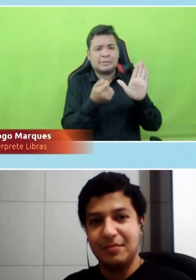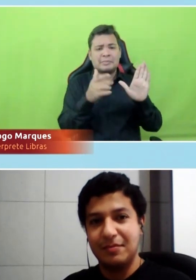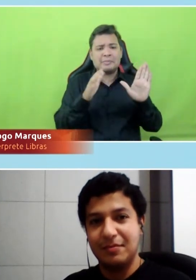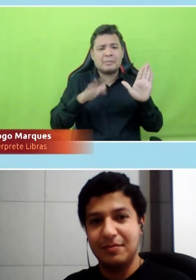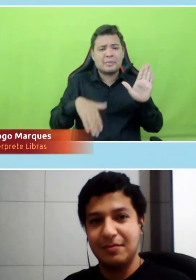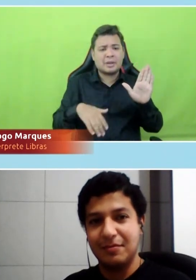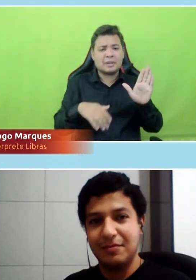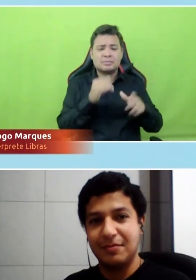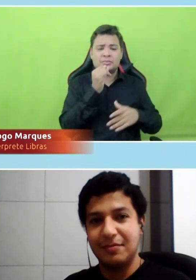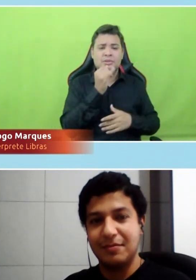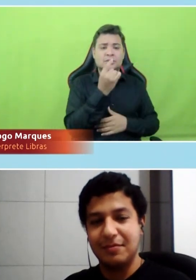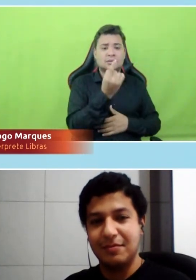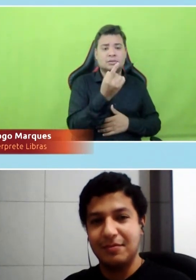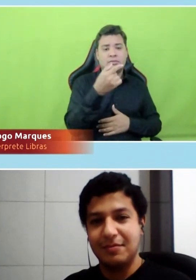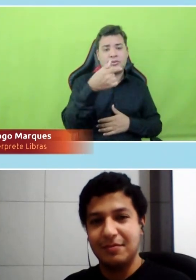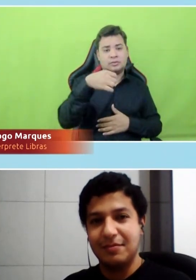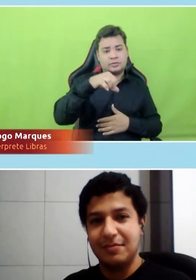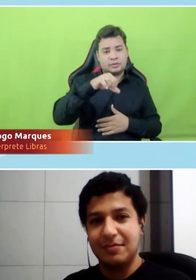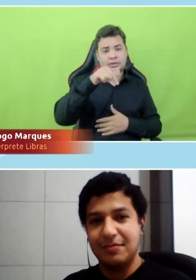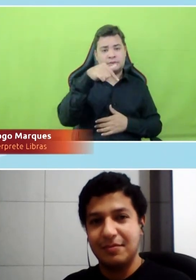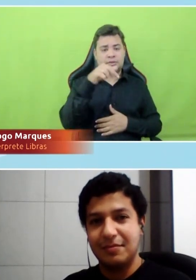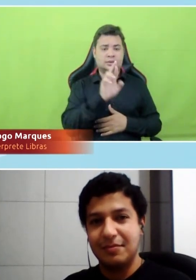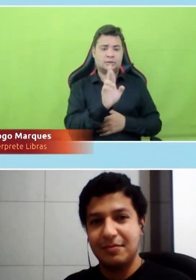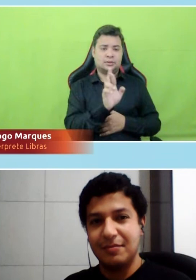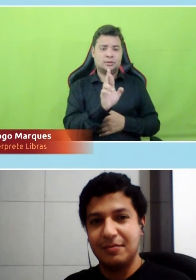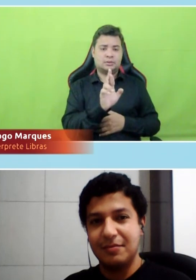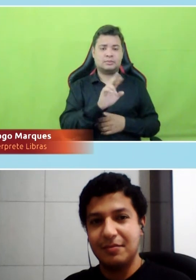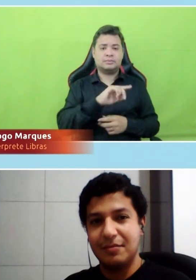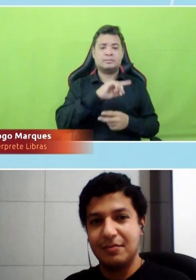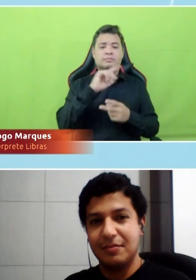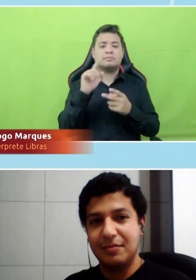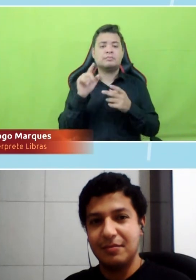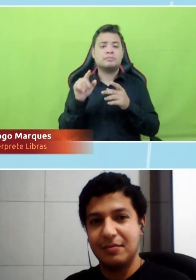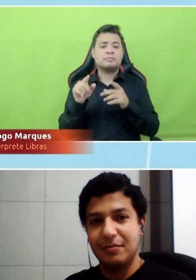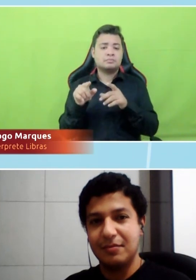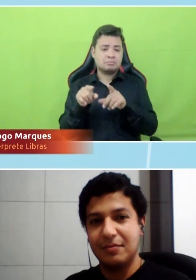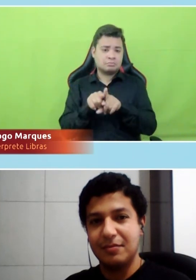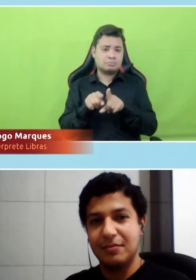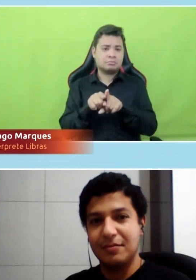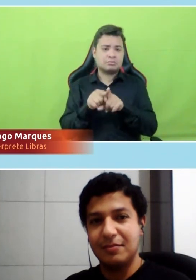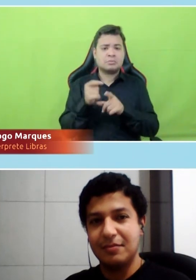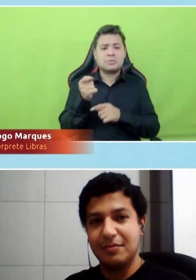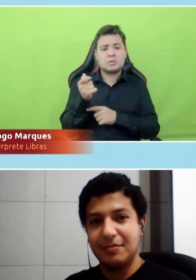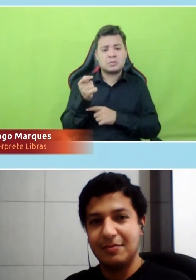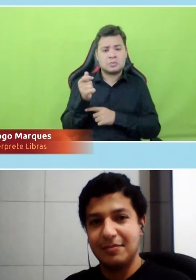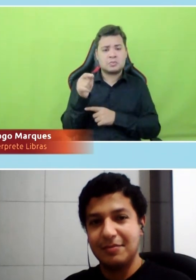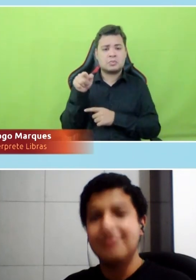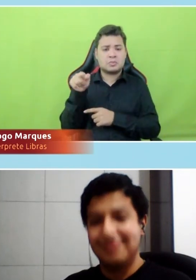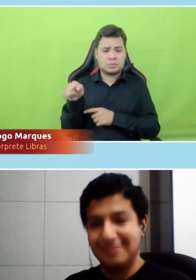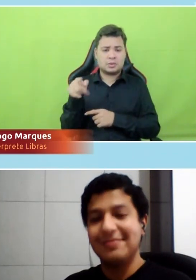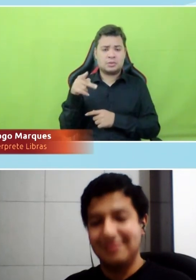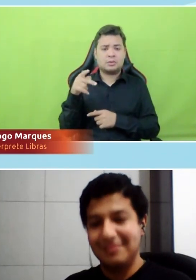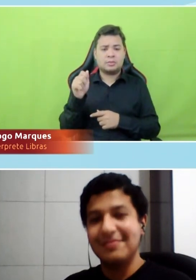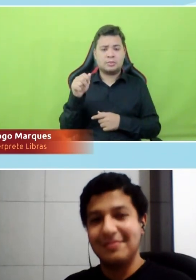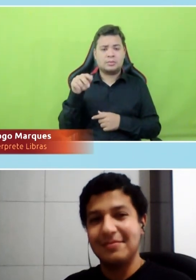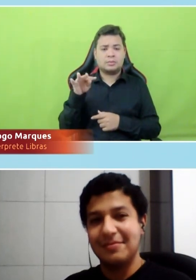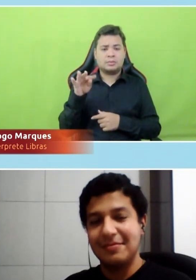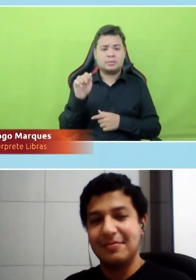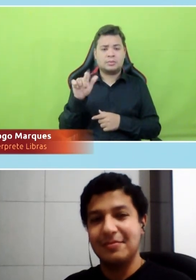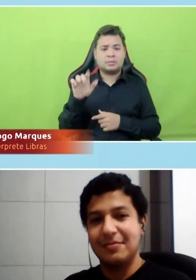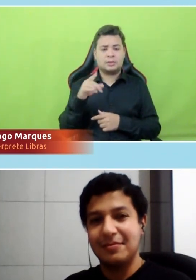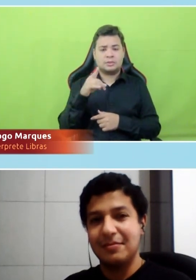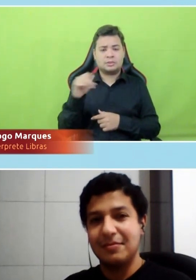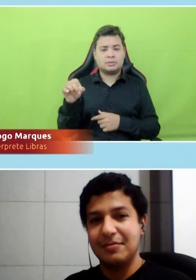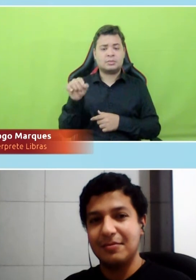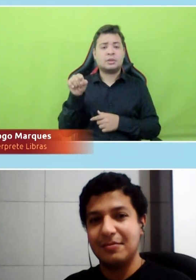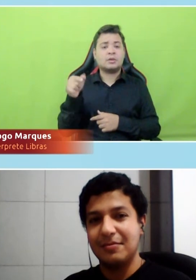197, também o valor declarado pelo Pantaleão, né? Um pouco, na verdade, mais significativo, né? R$ 22 mil, mas é